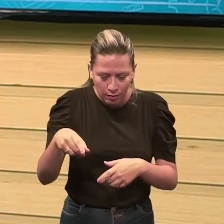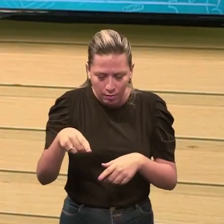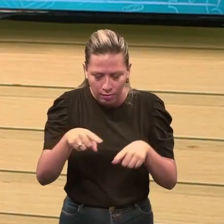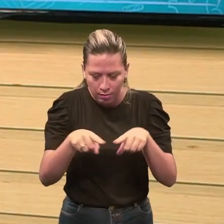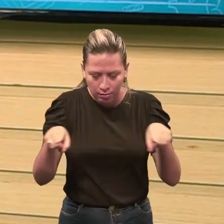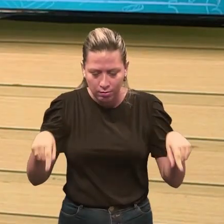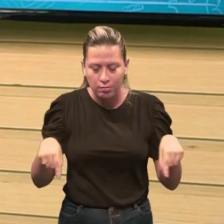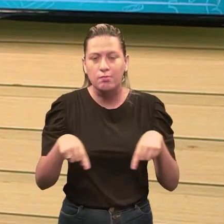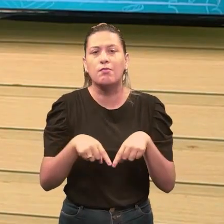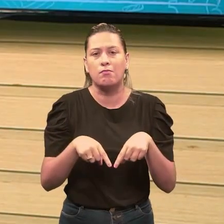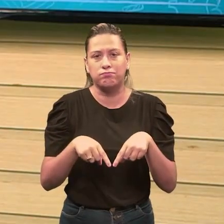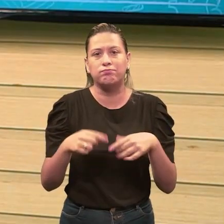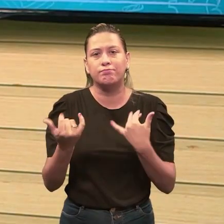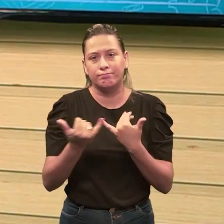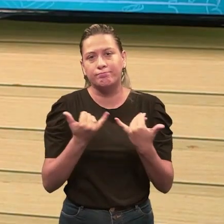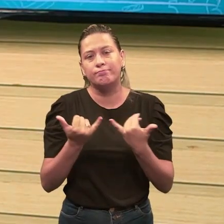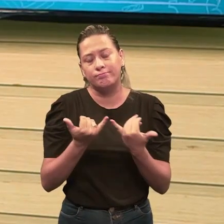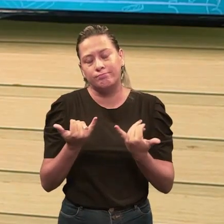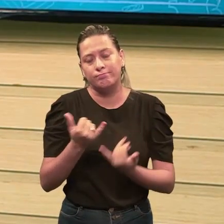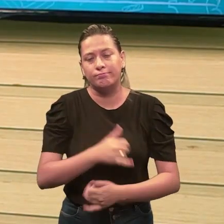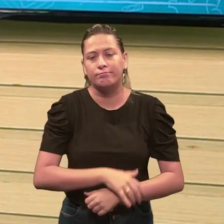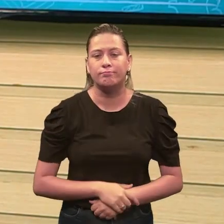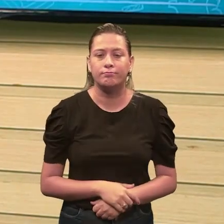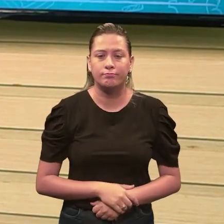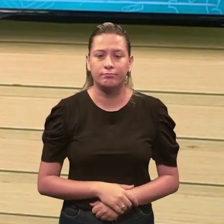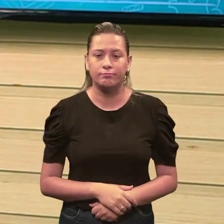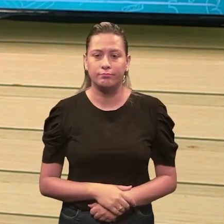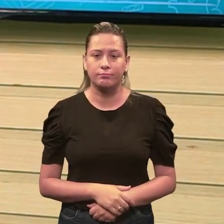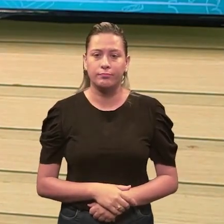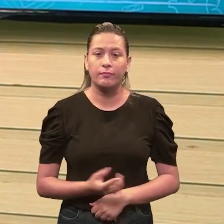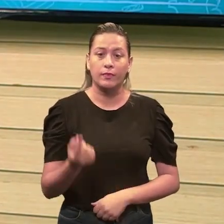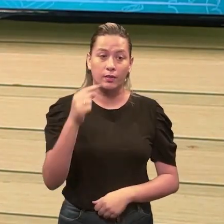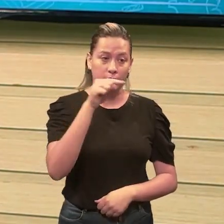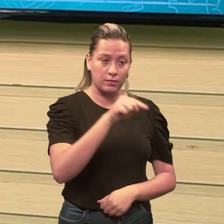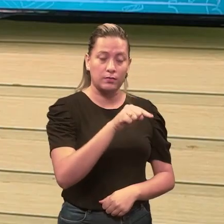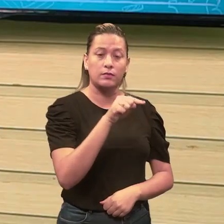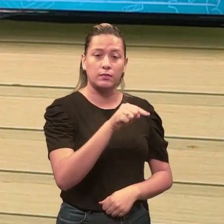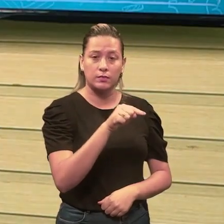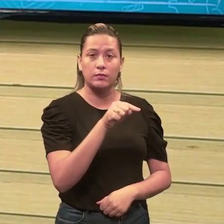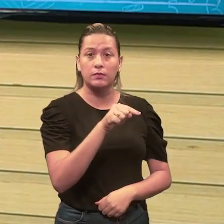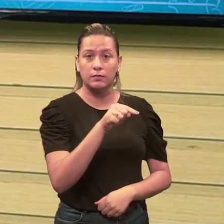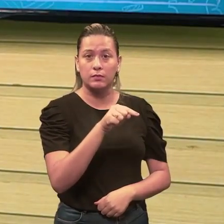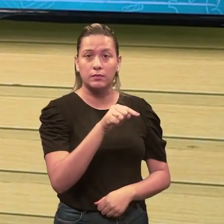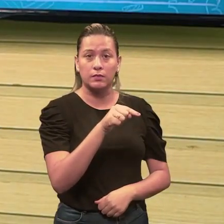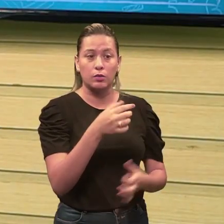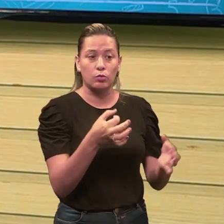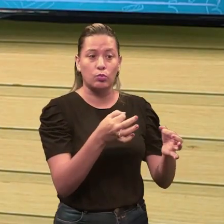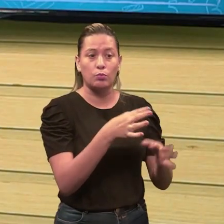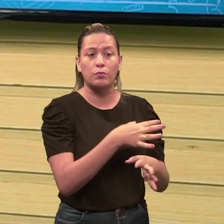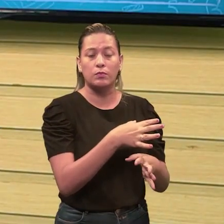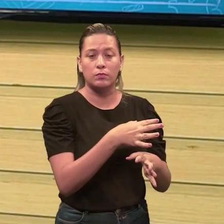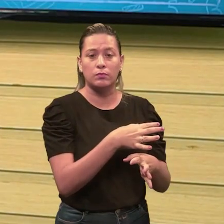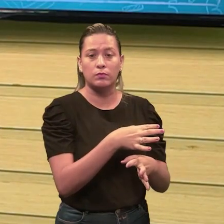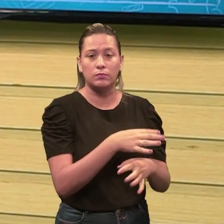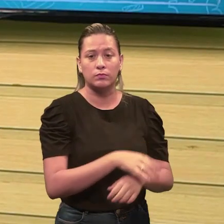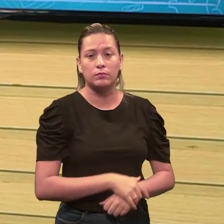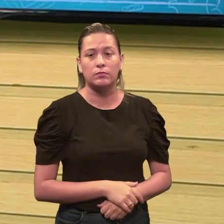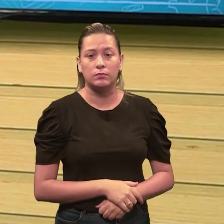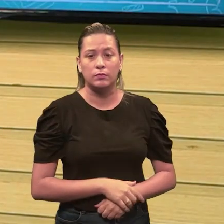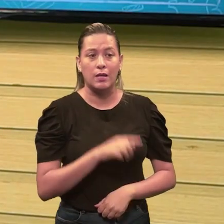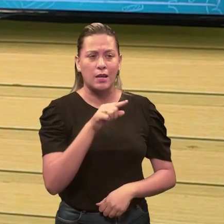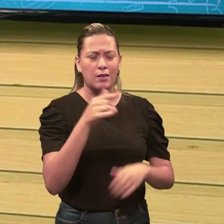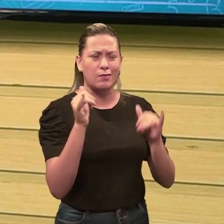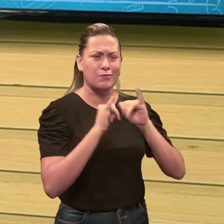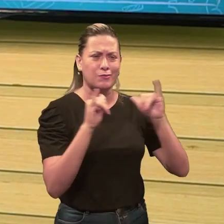né? Do 3, ó, na mesma posição que ele está aqui no diagrama completo,